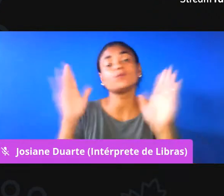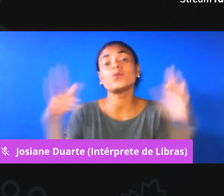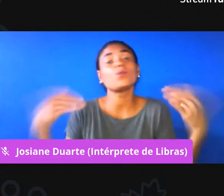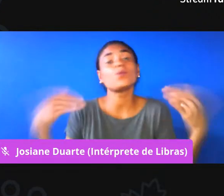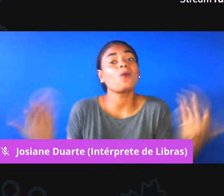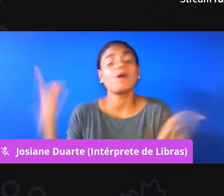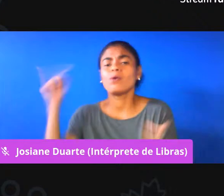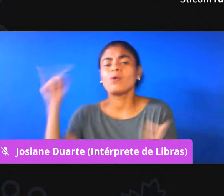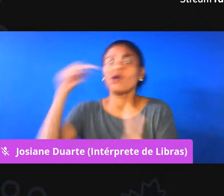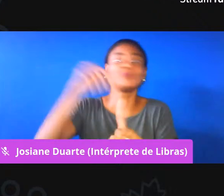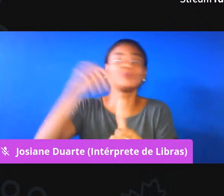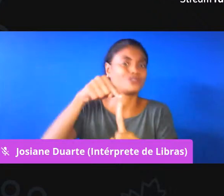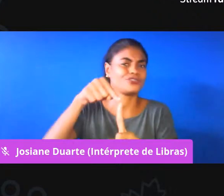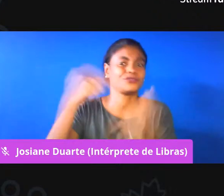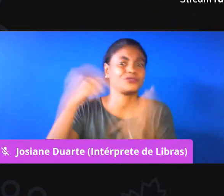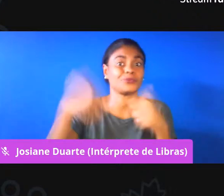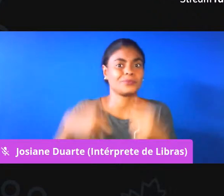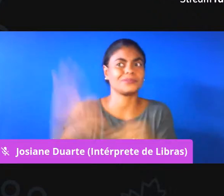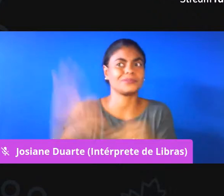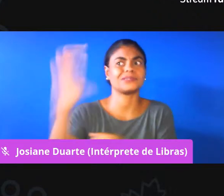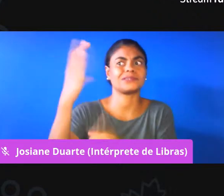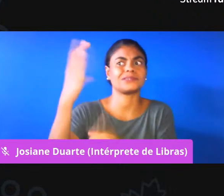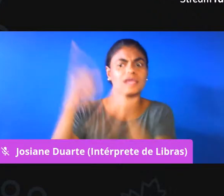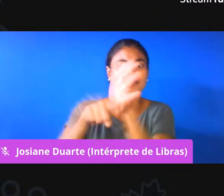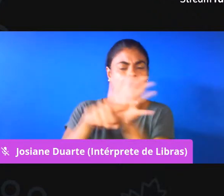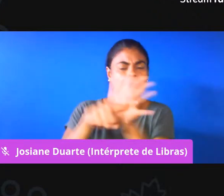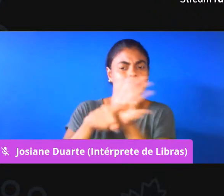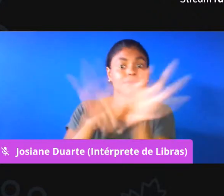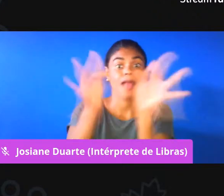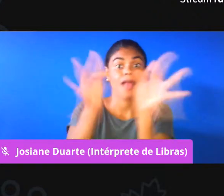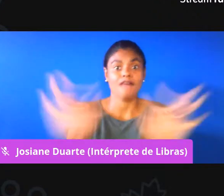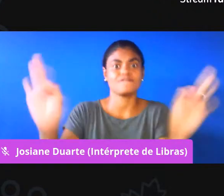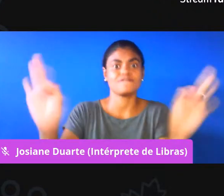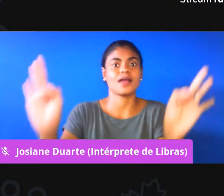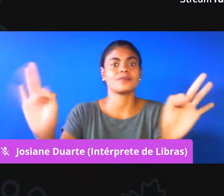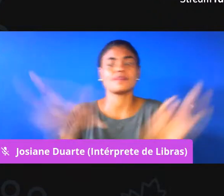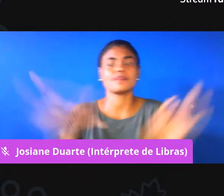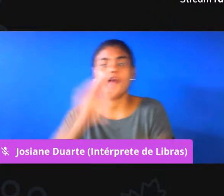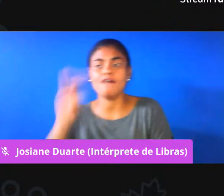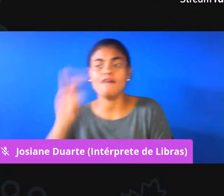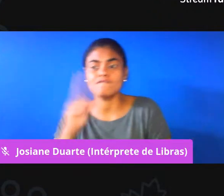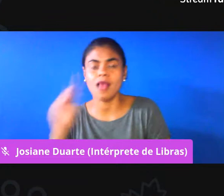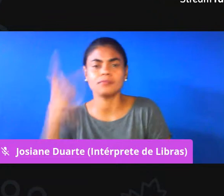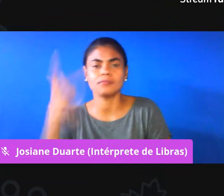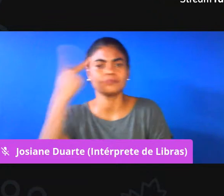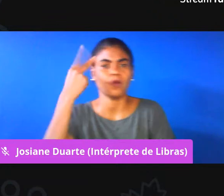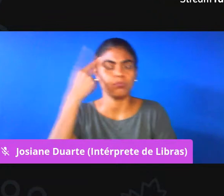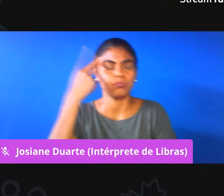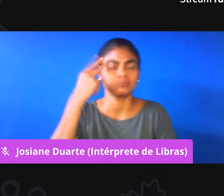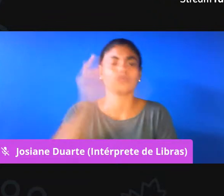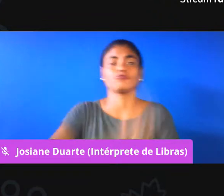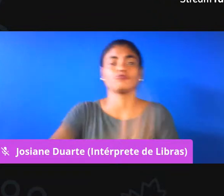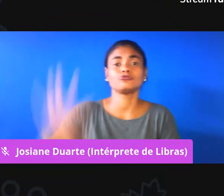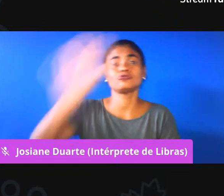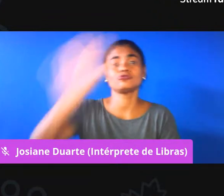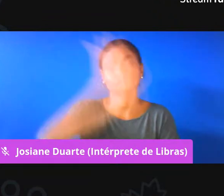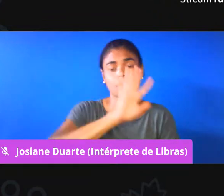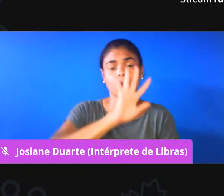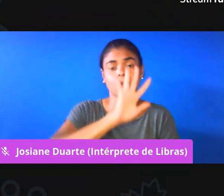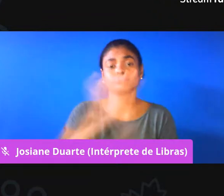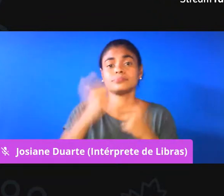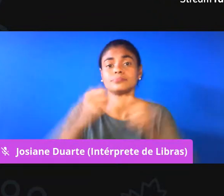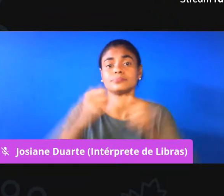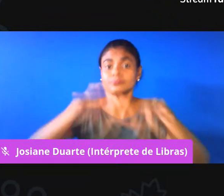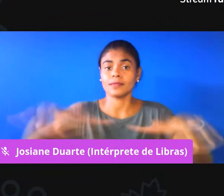de uma fraseologia da língua geral ou língua comum e de uma fraseologia especializada, que deve ser para separadas da